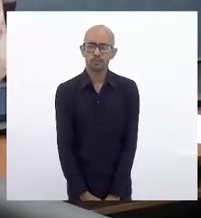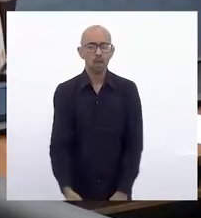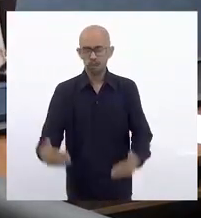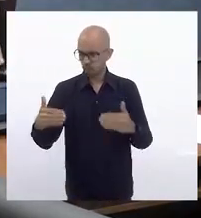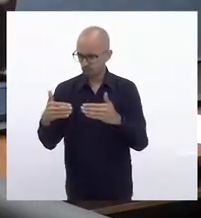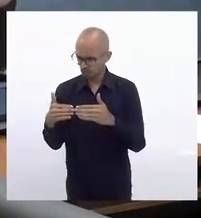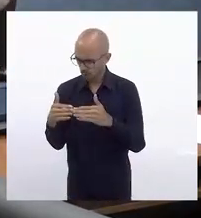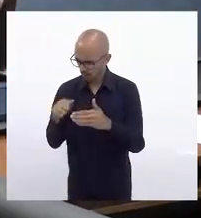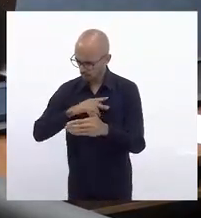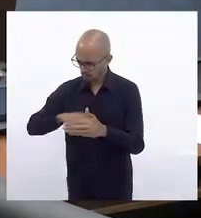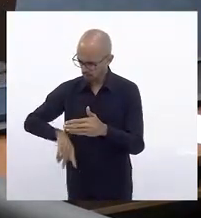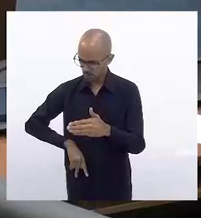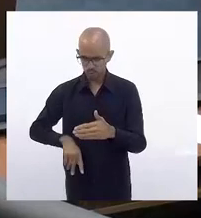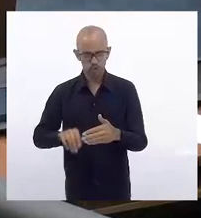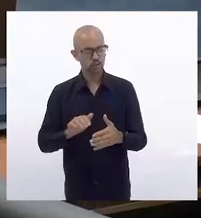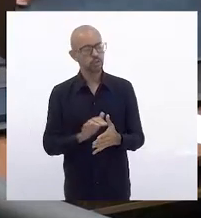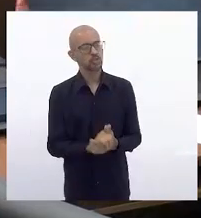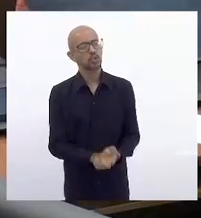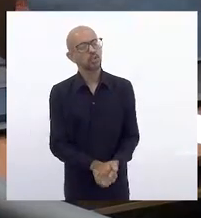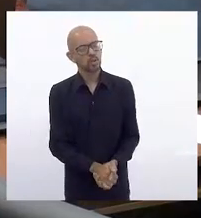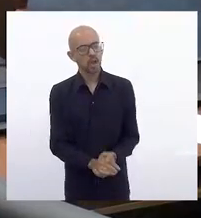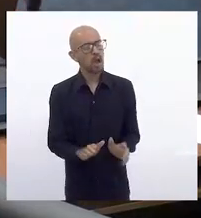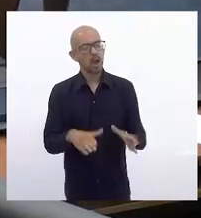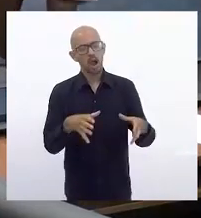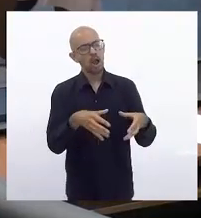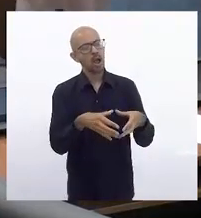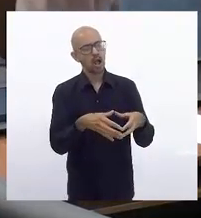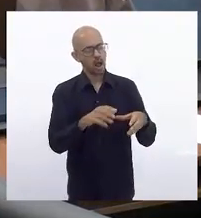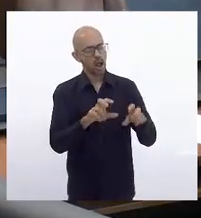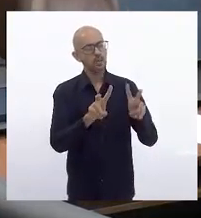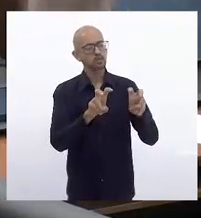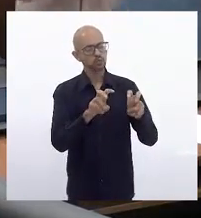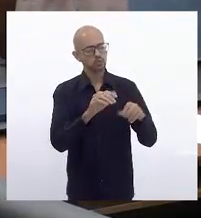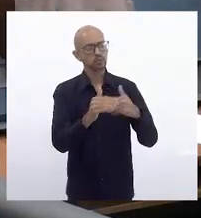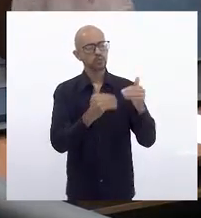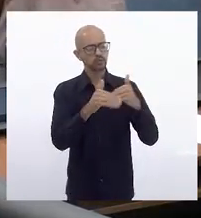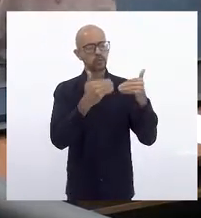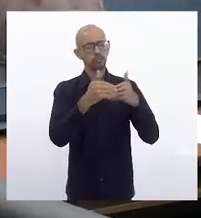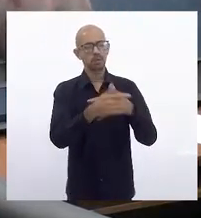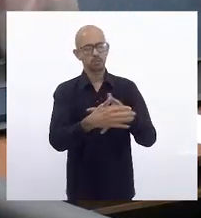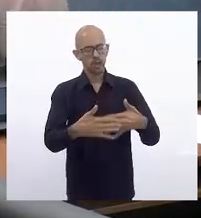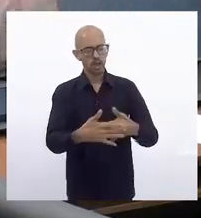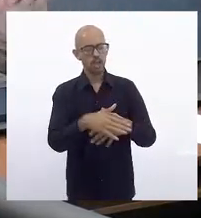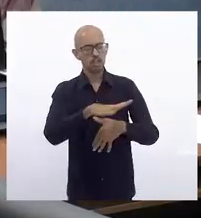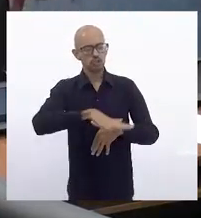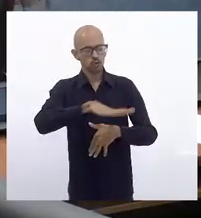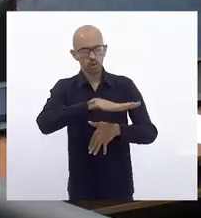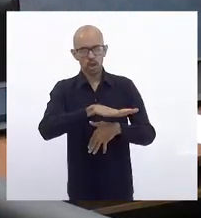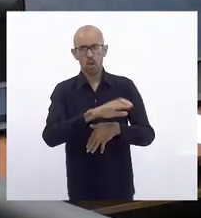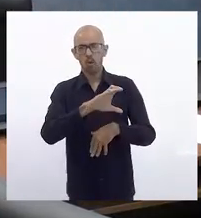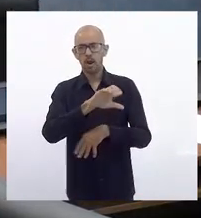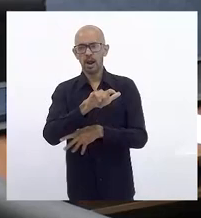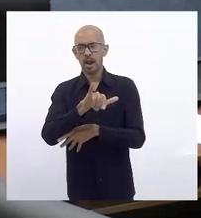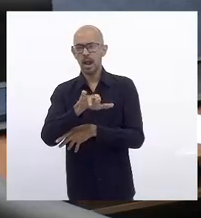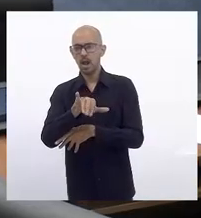Favorável, presidente. Pela Comissão de Assuntos Municipais e Desenvolvimento Regional, deputado Carlos Macedo.